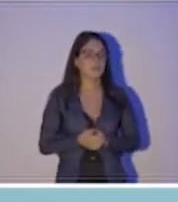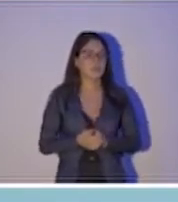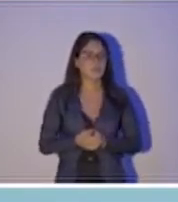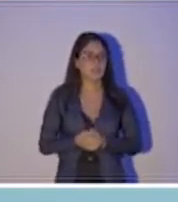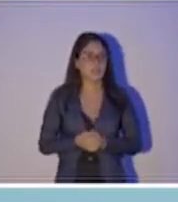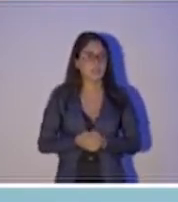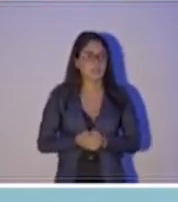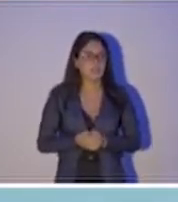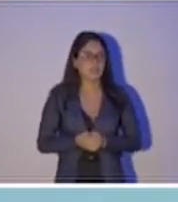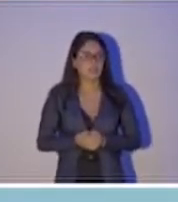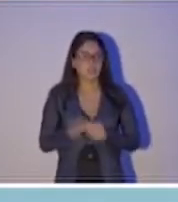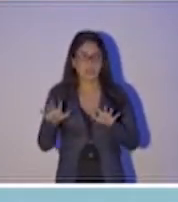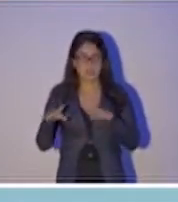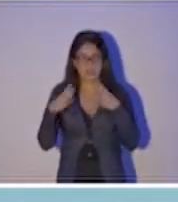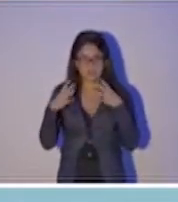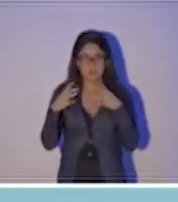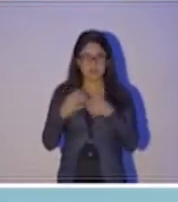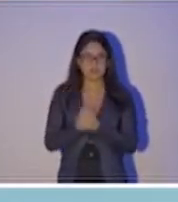também, tá tranquilo.